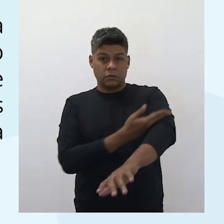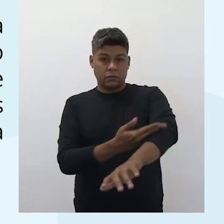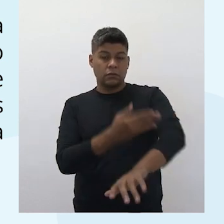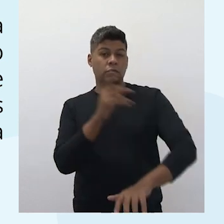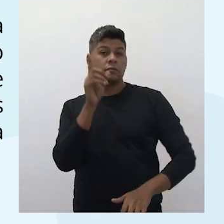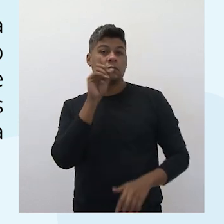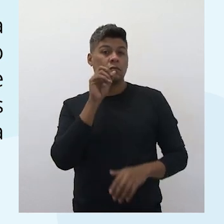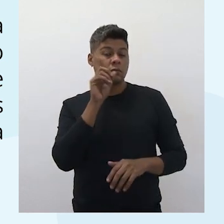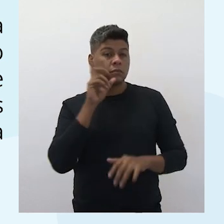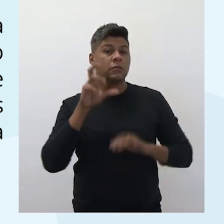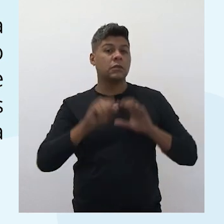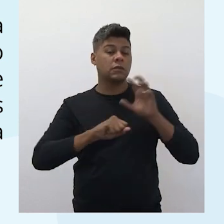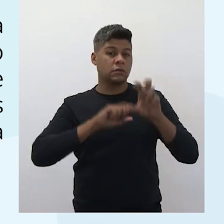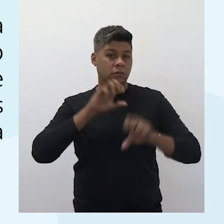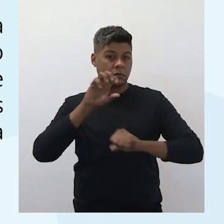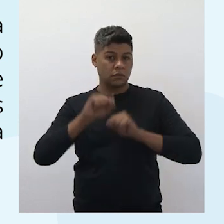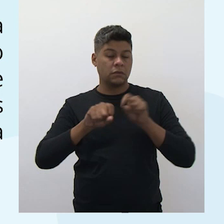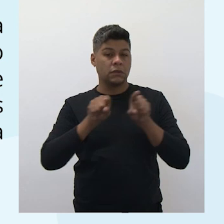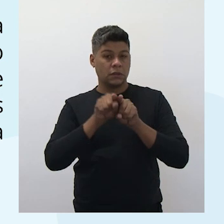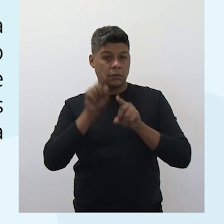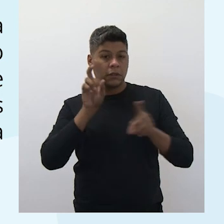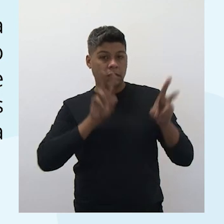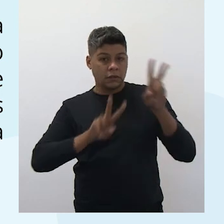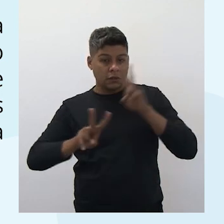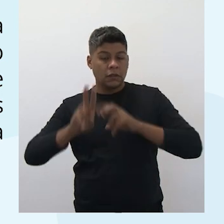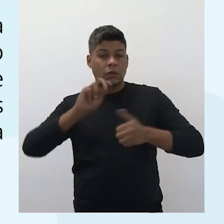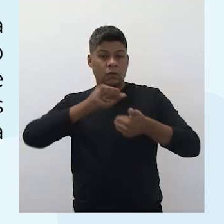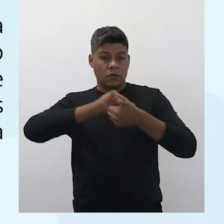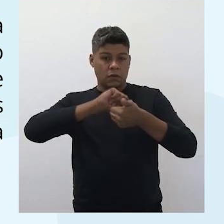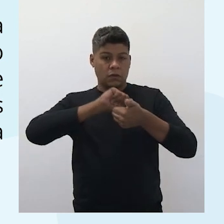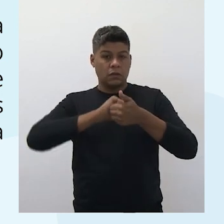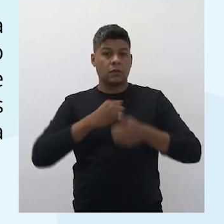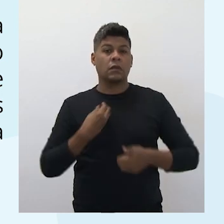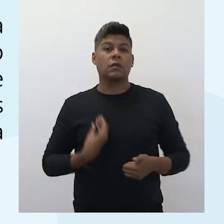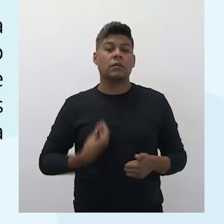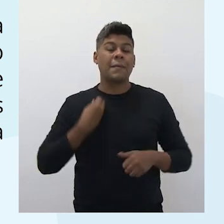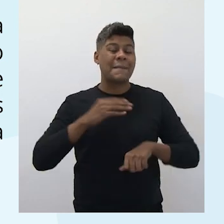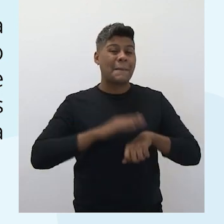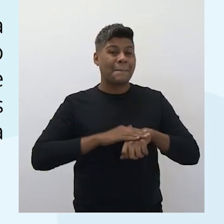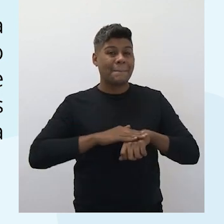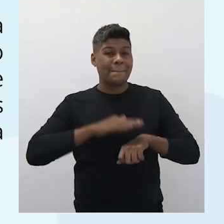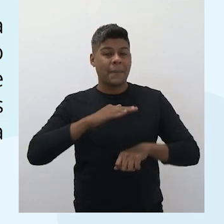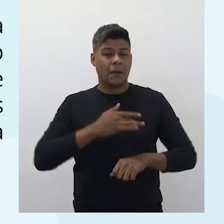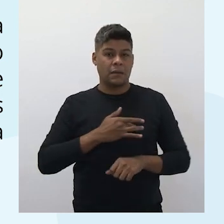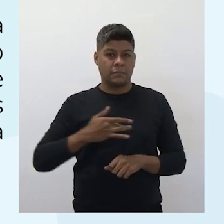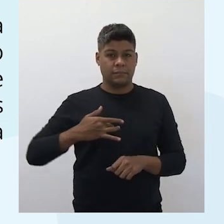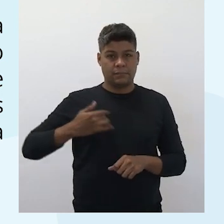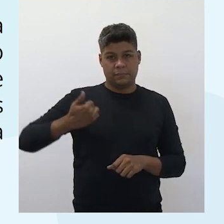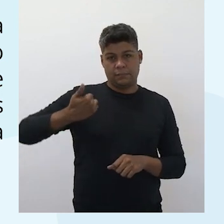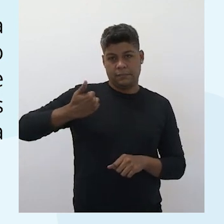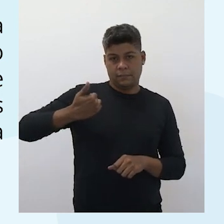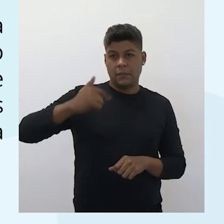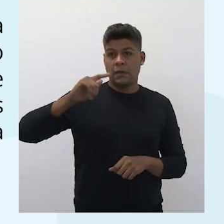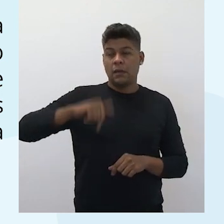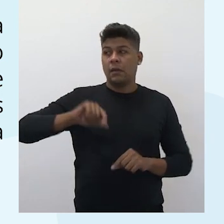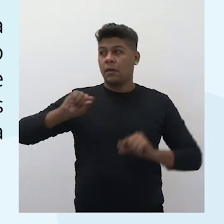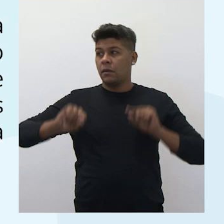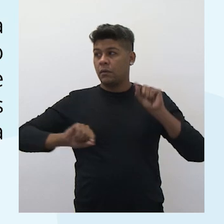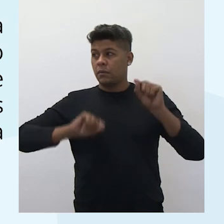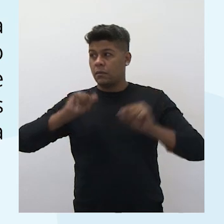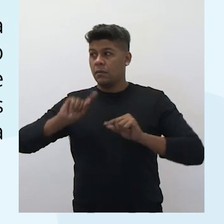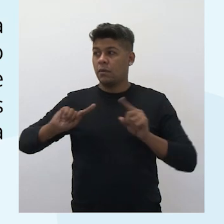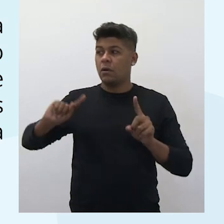que podem ser buscados visando uma qualidade de vida mais saudável. Esses são